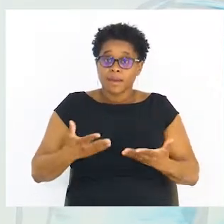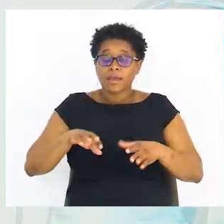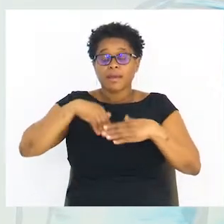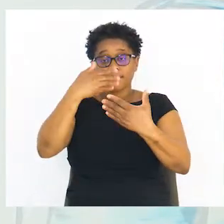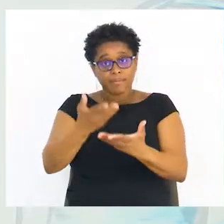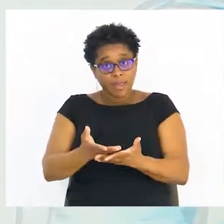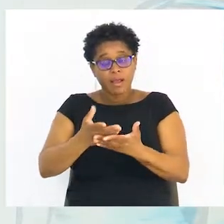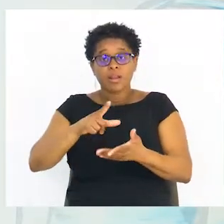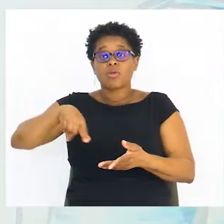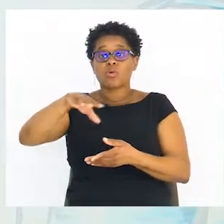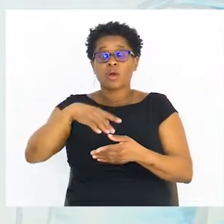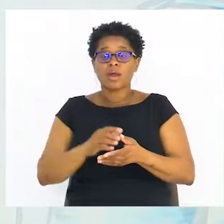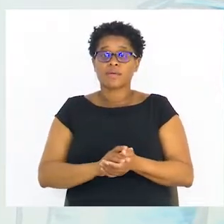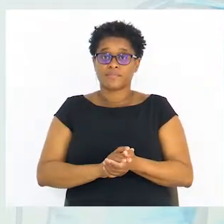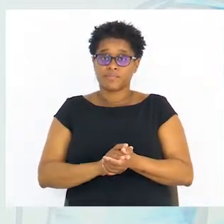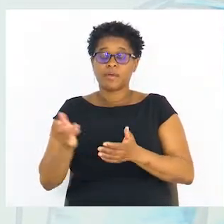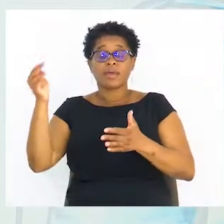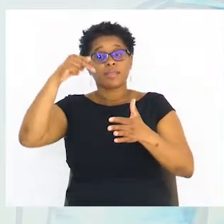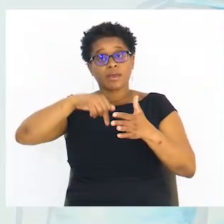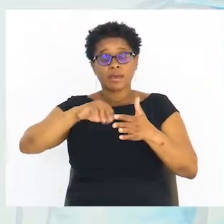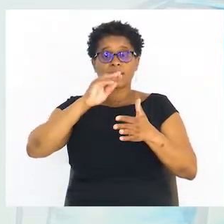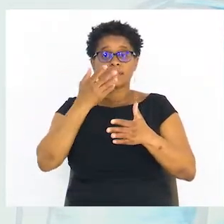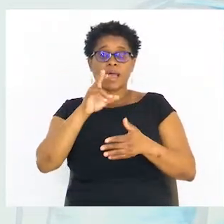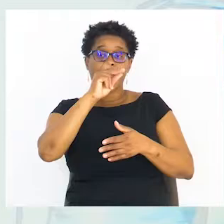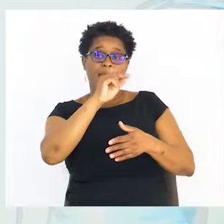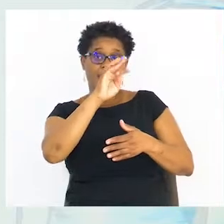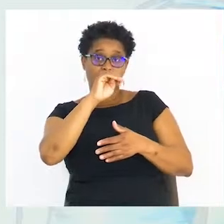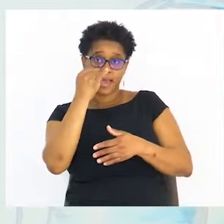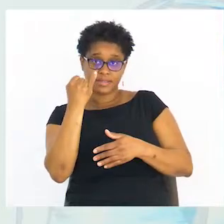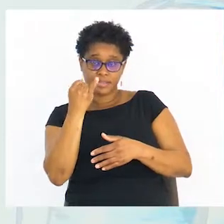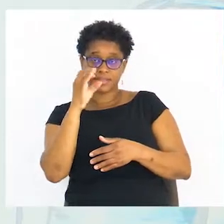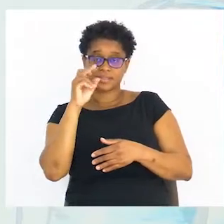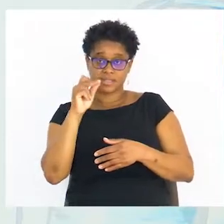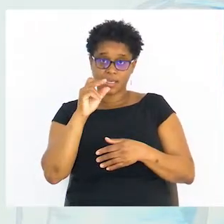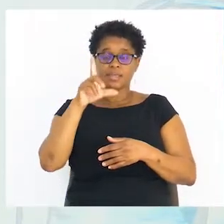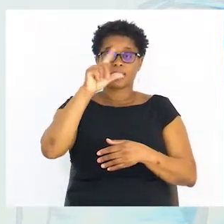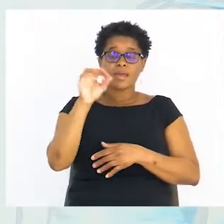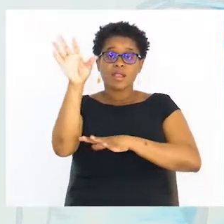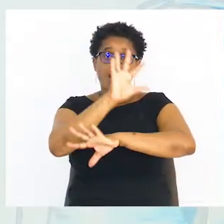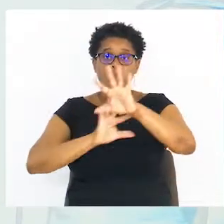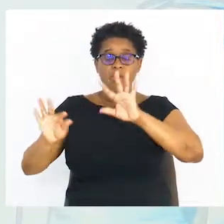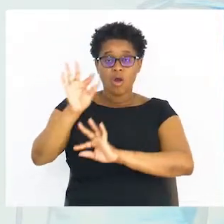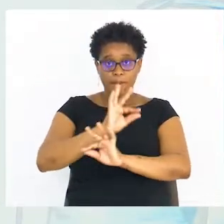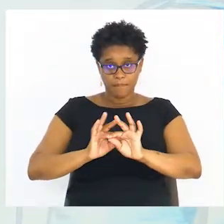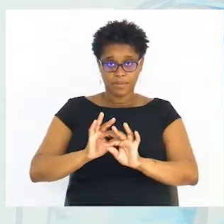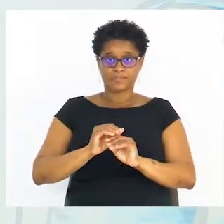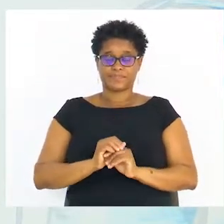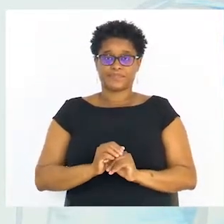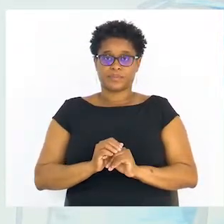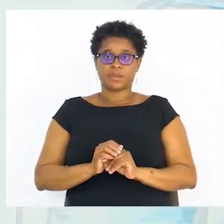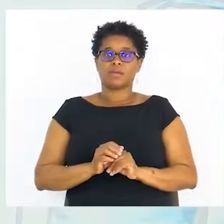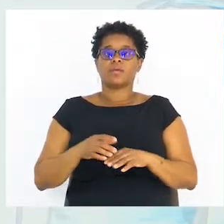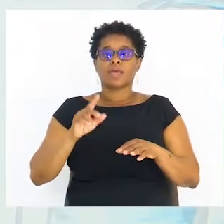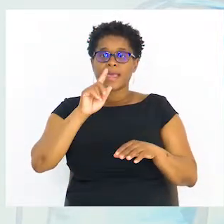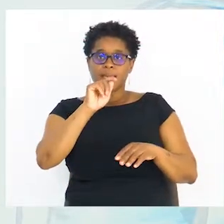para dar lugar ao continente da Ásia e da Europa, ou